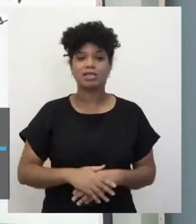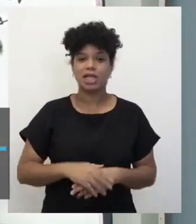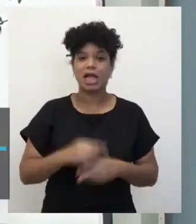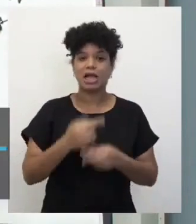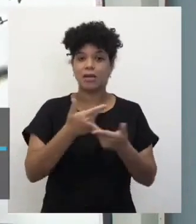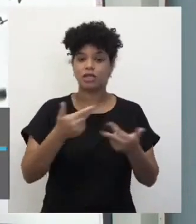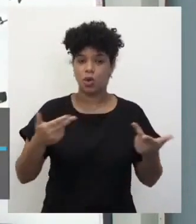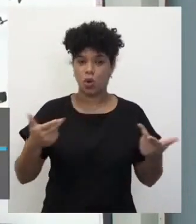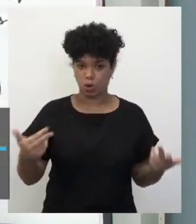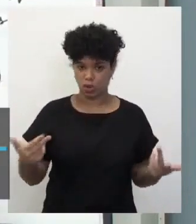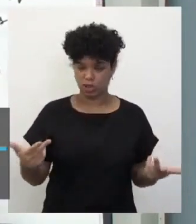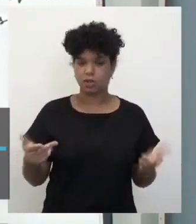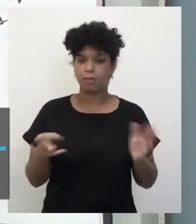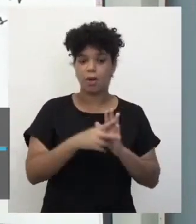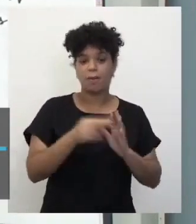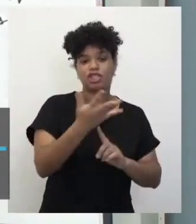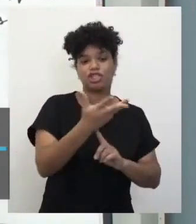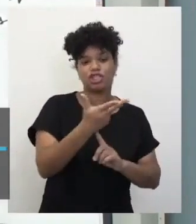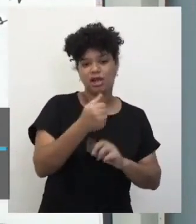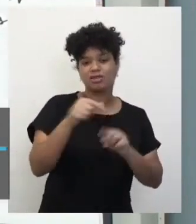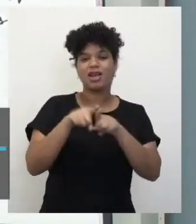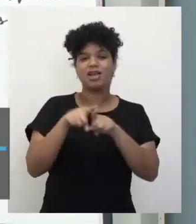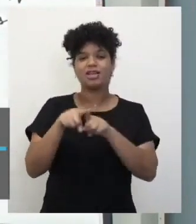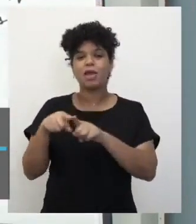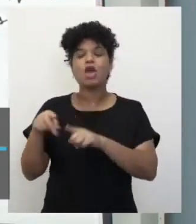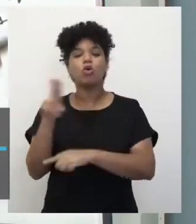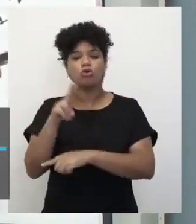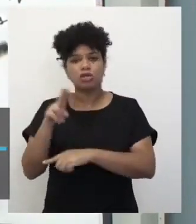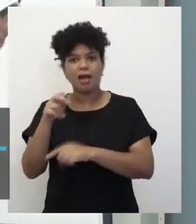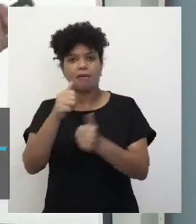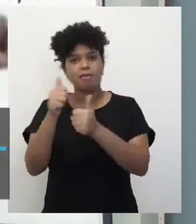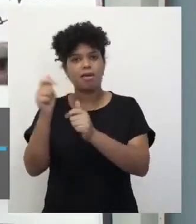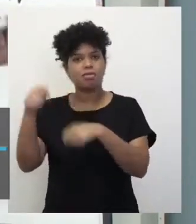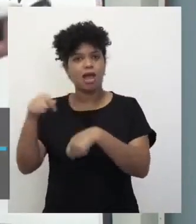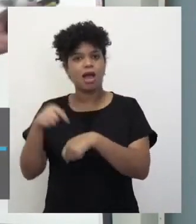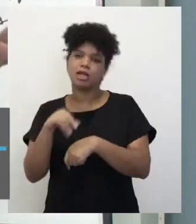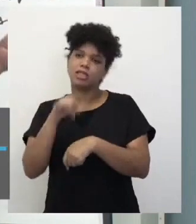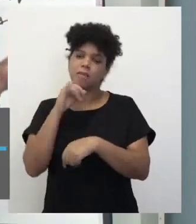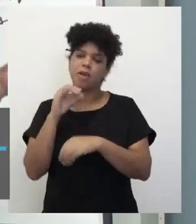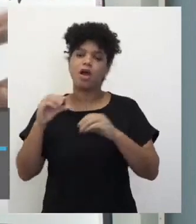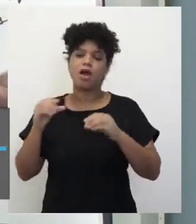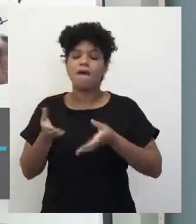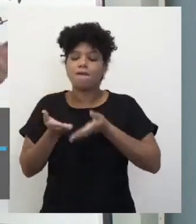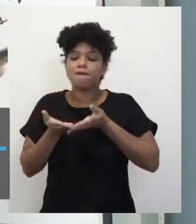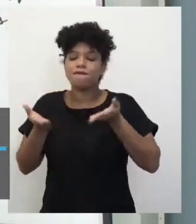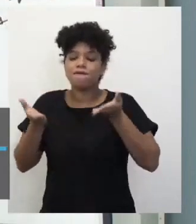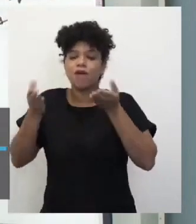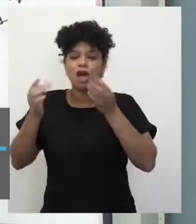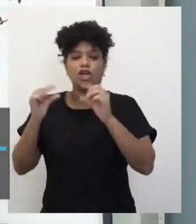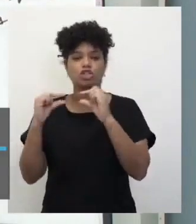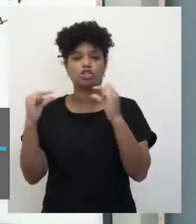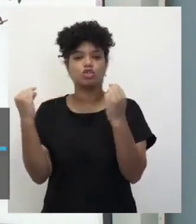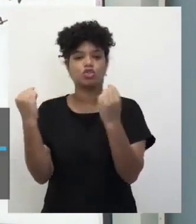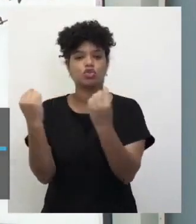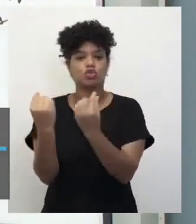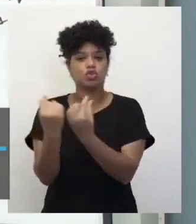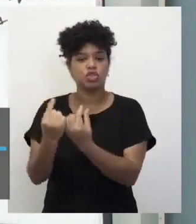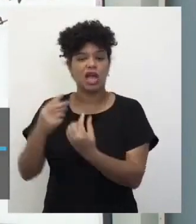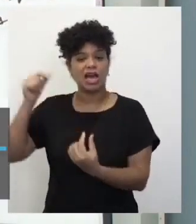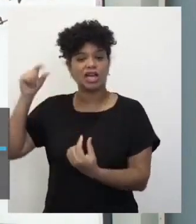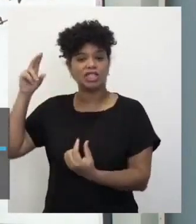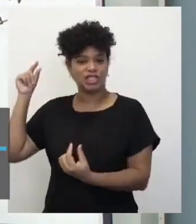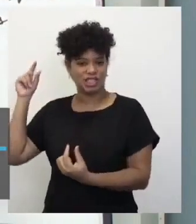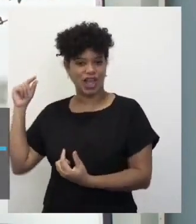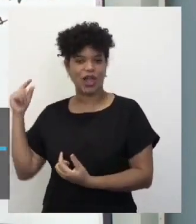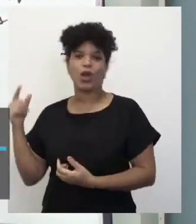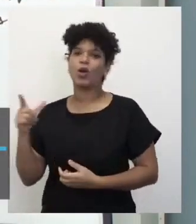é um objeto de arte, como ele também tem a utilidade de servir para colocar-se algo ali, né, tem uma parte utilitária.